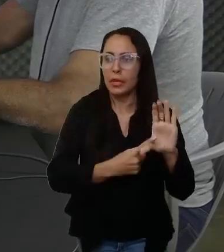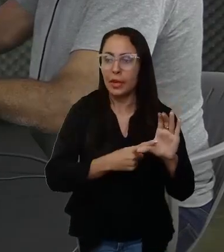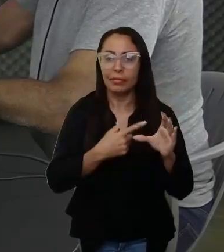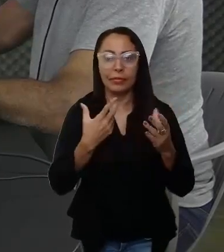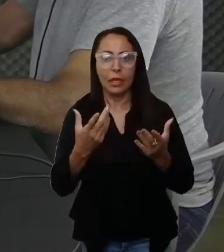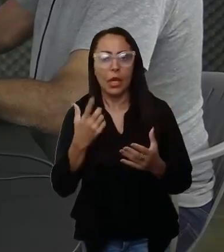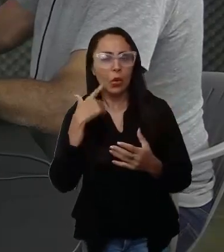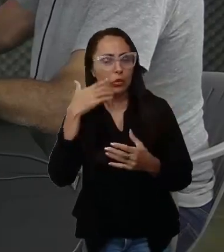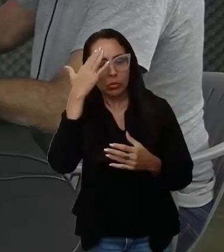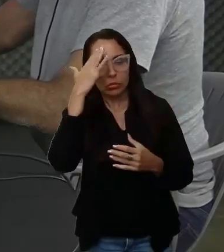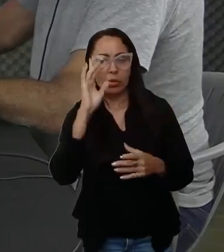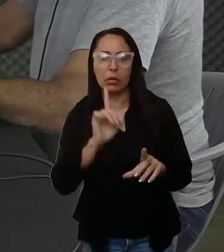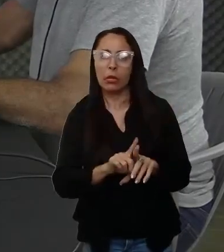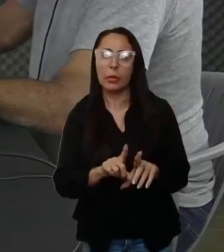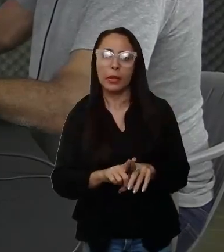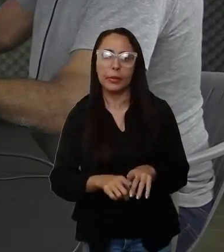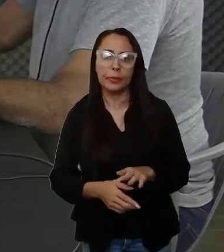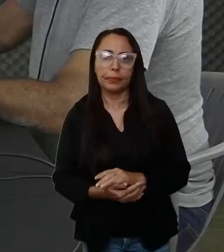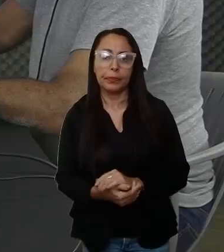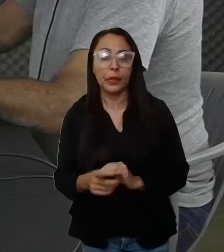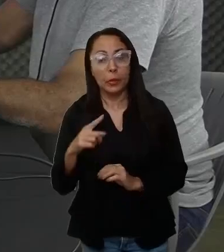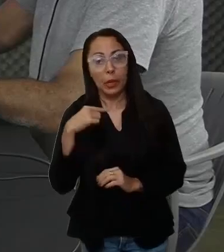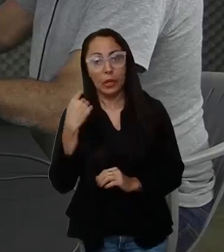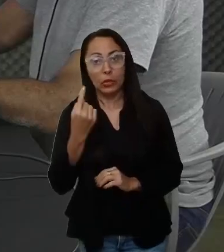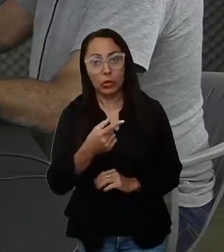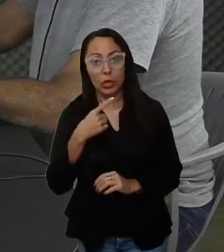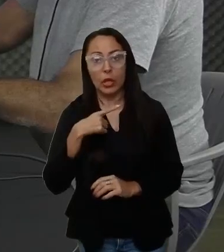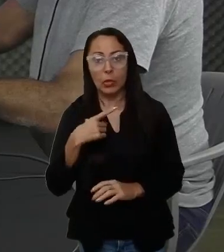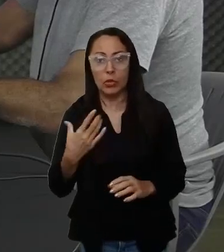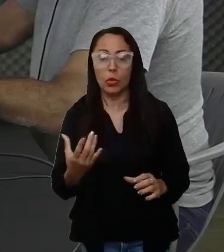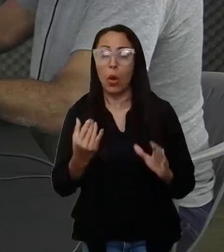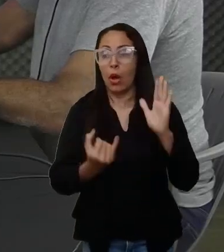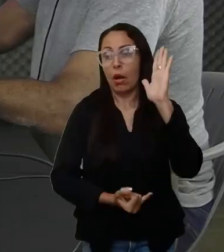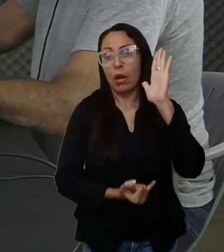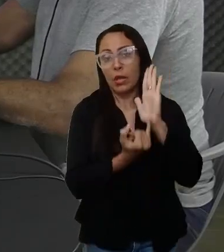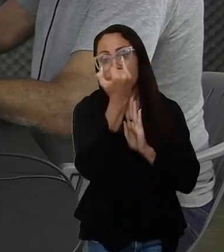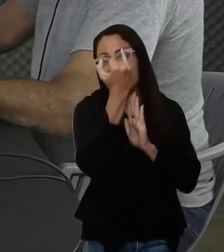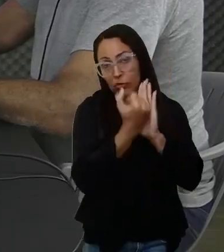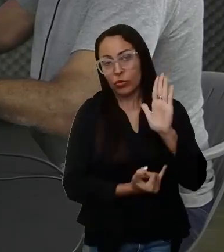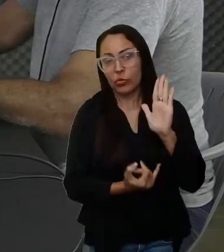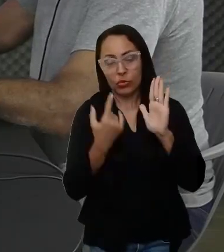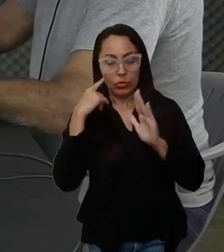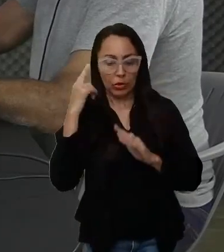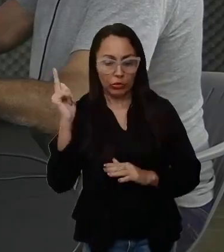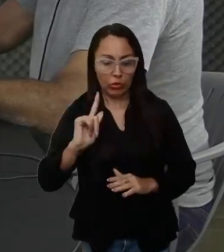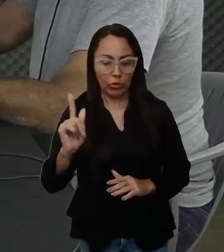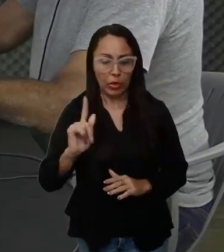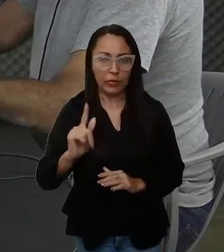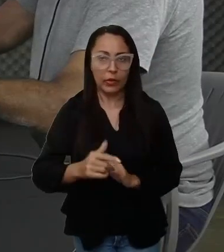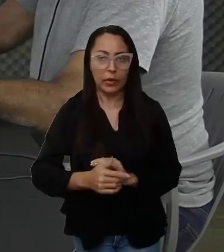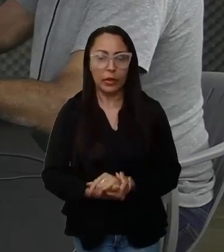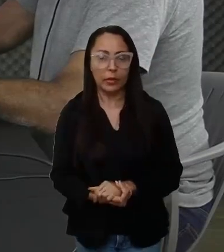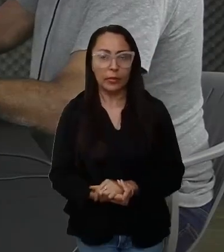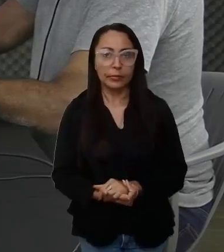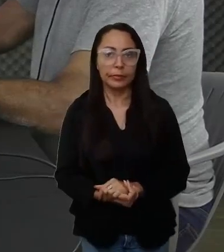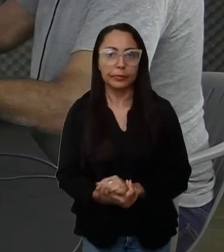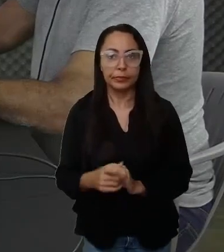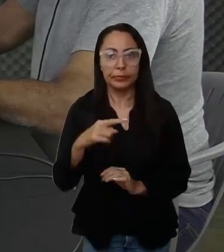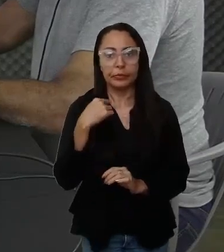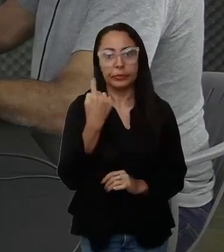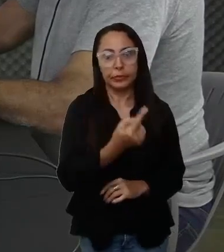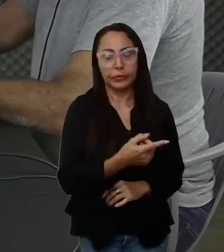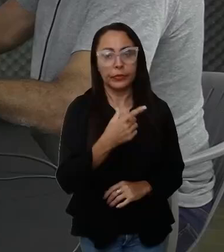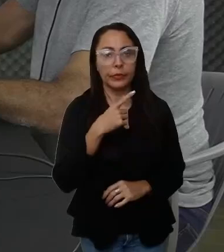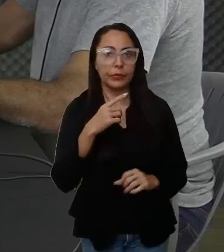não vou saber também. Mas nós temos uma infraestrutura, nós temos uma geografia, nós temos